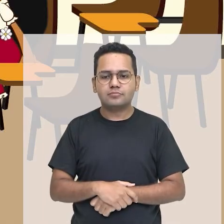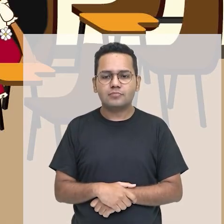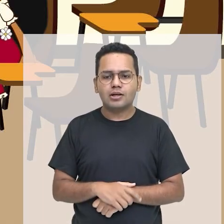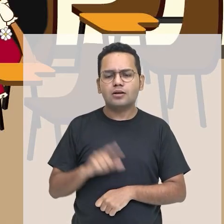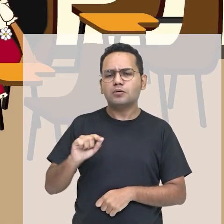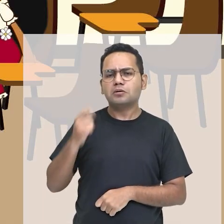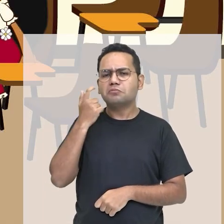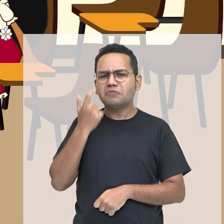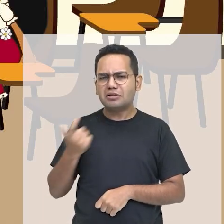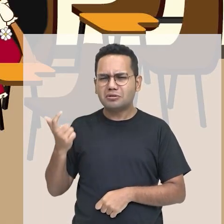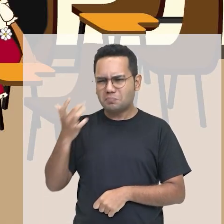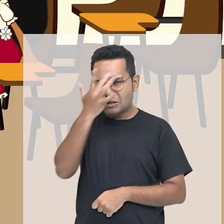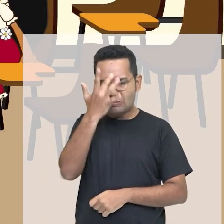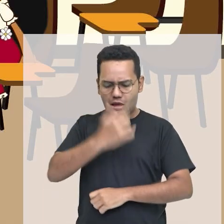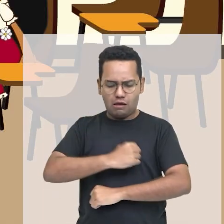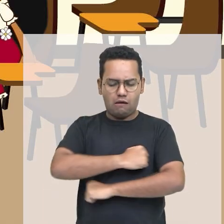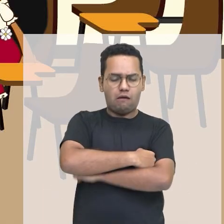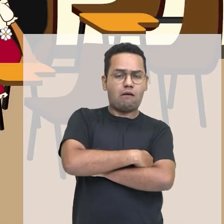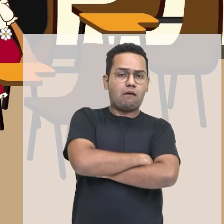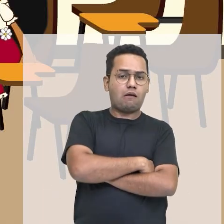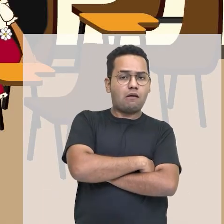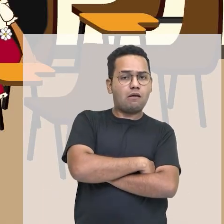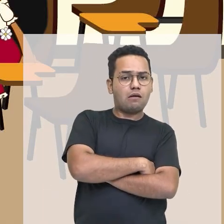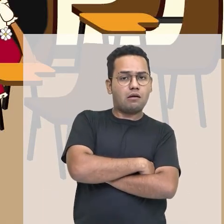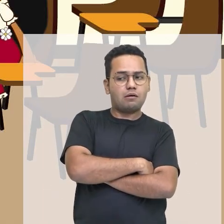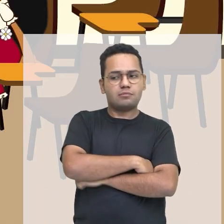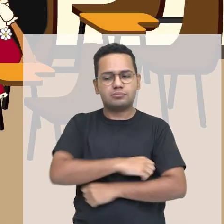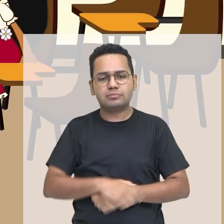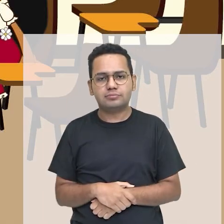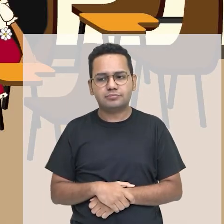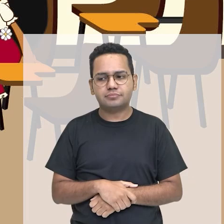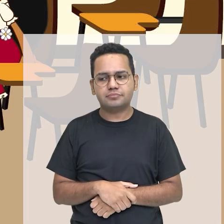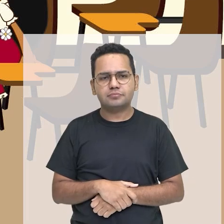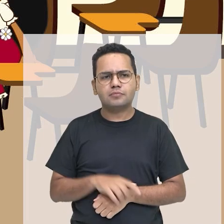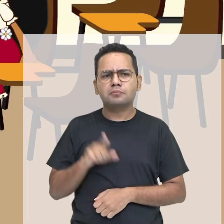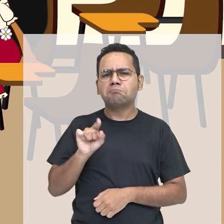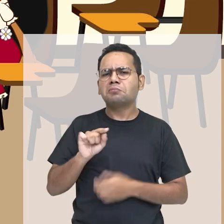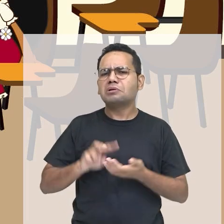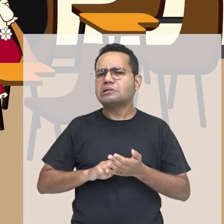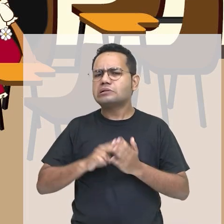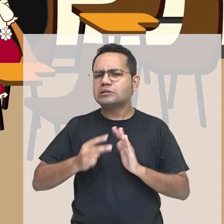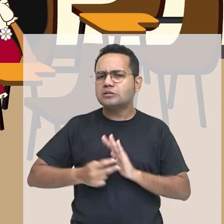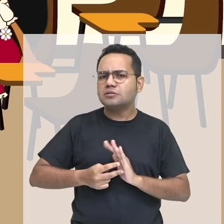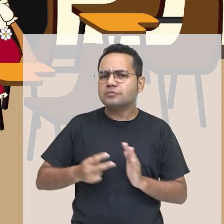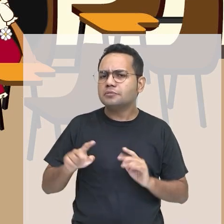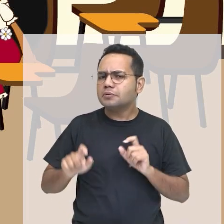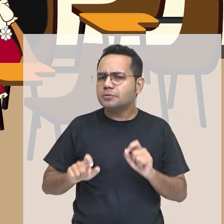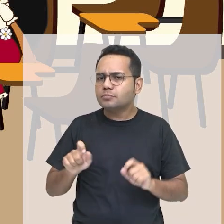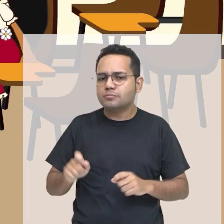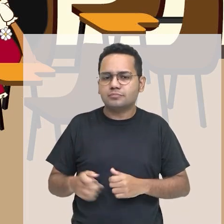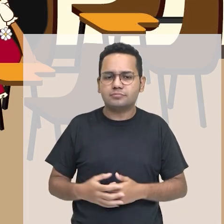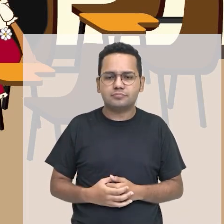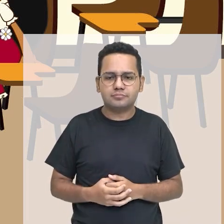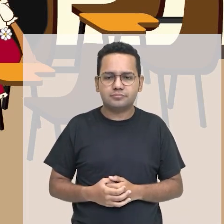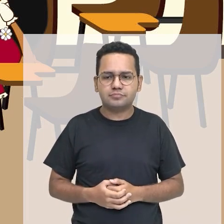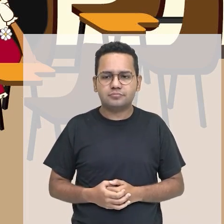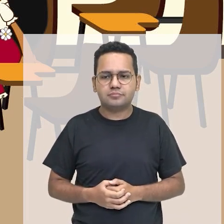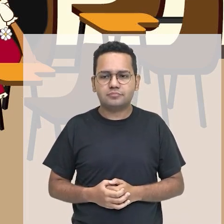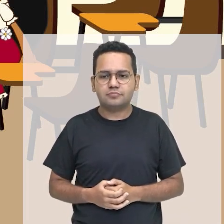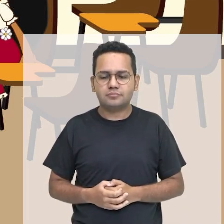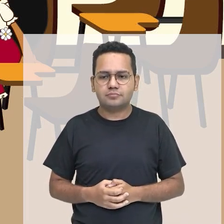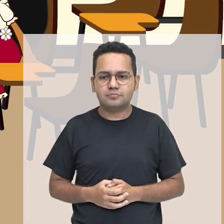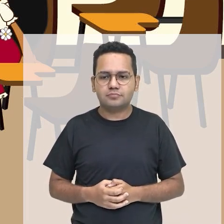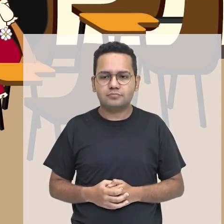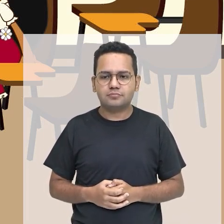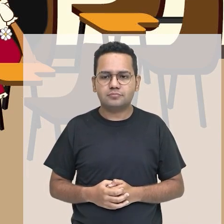braços cruzados, cross arms, né, braços cruzados. Então, o que indica, o que pode indicar isso? É lack of